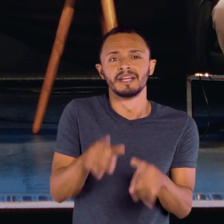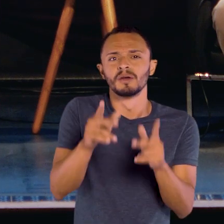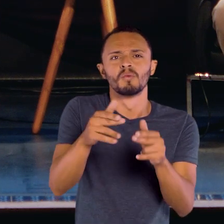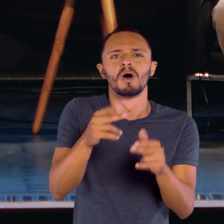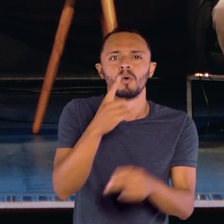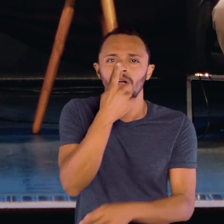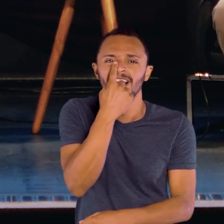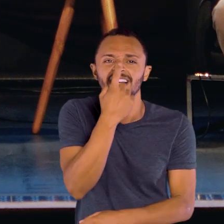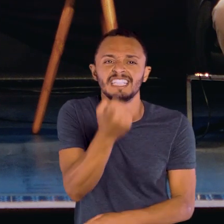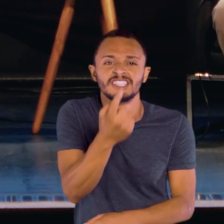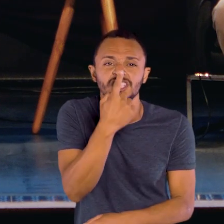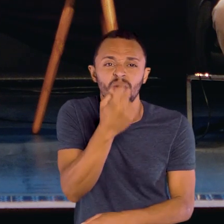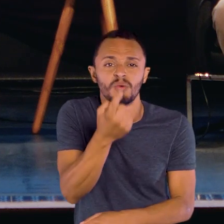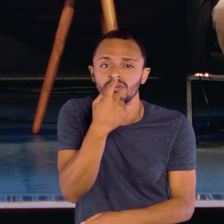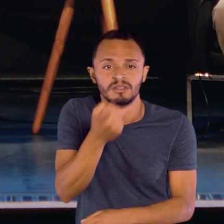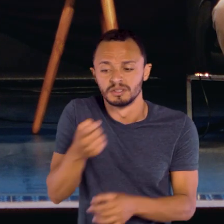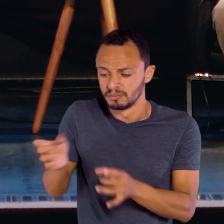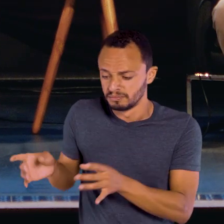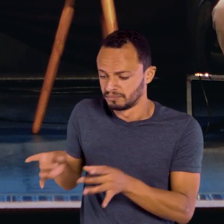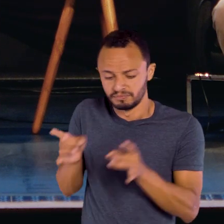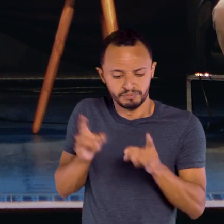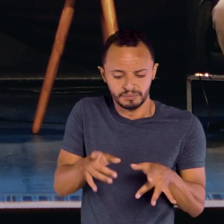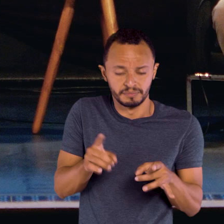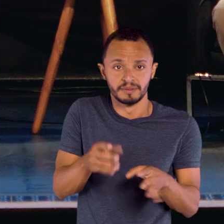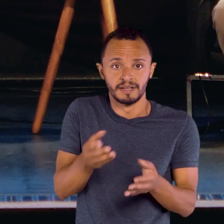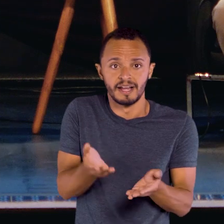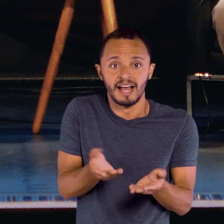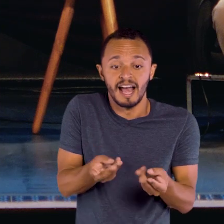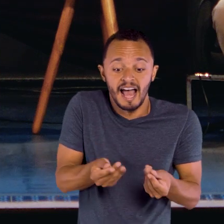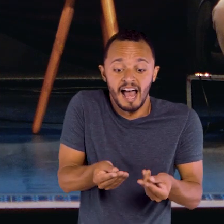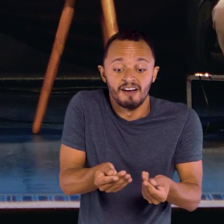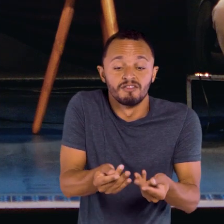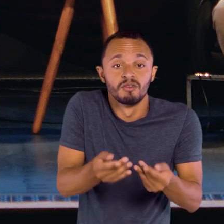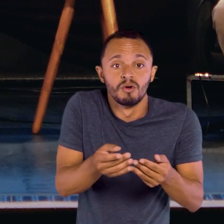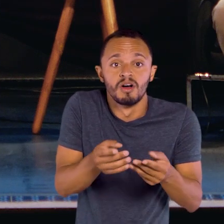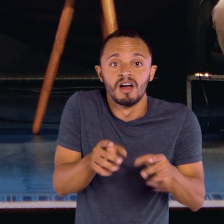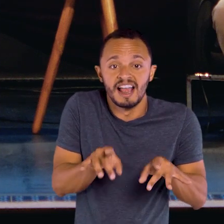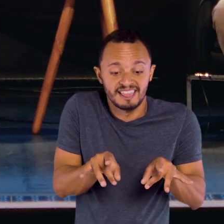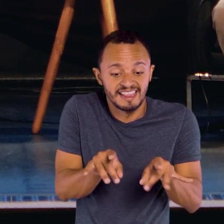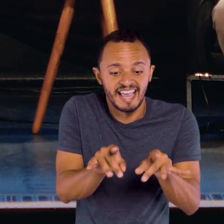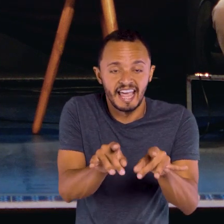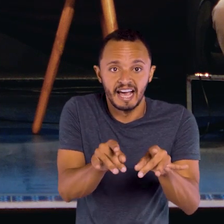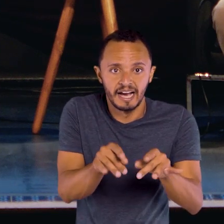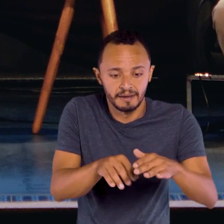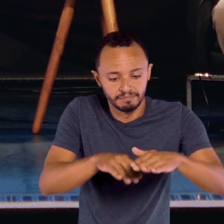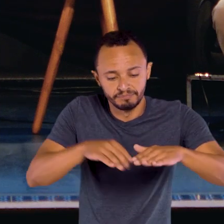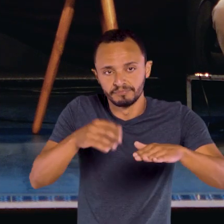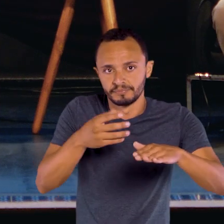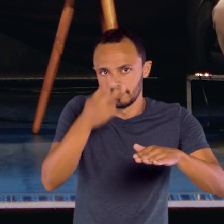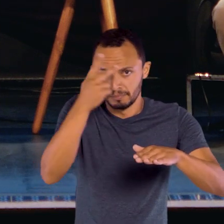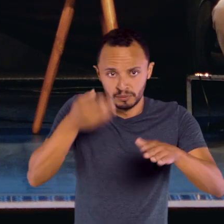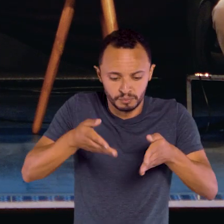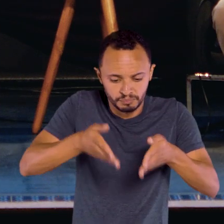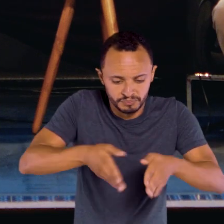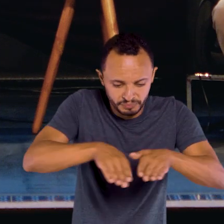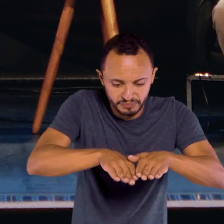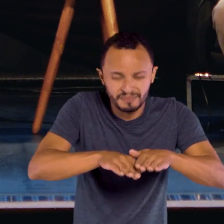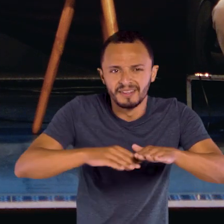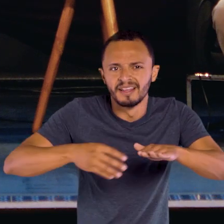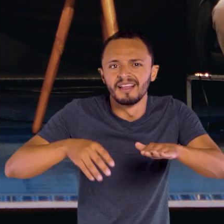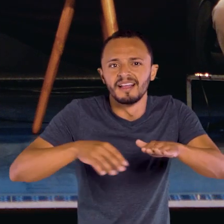eram enterradas à flor da terra. Tem até um livro de um historiador, né, A Flor da Terra, que as pessoas eram enterradas ali